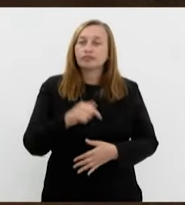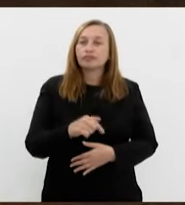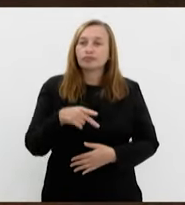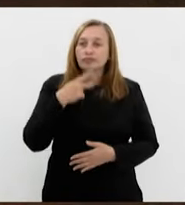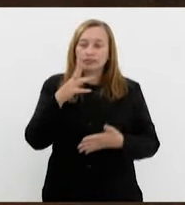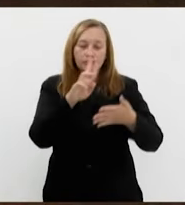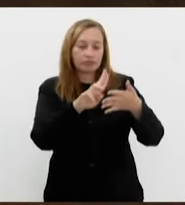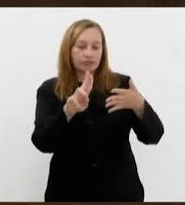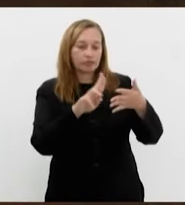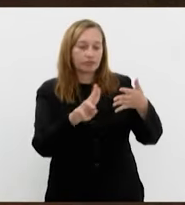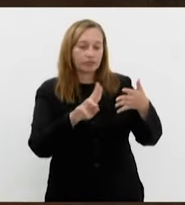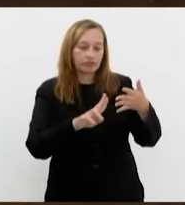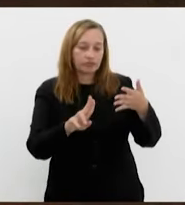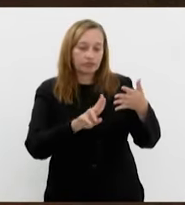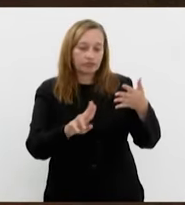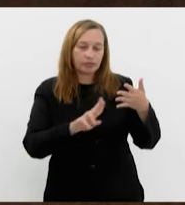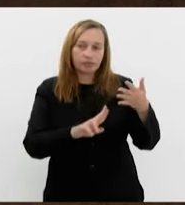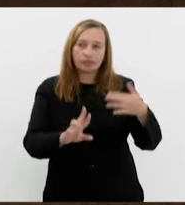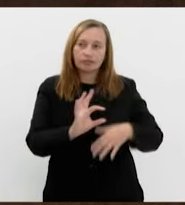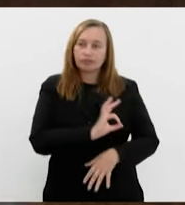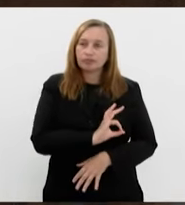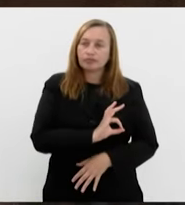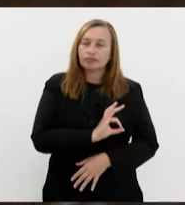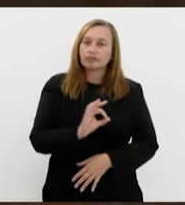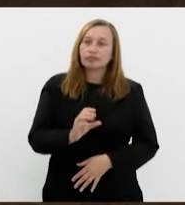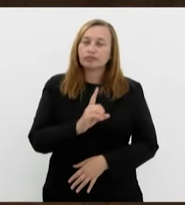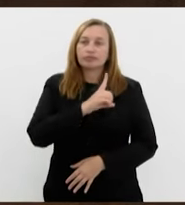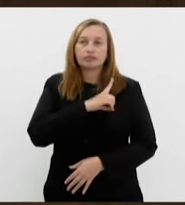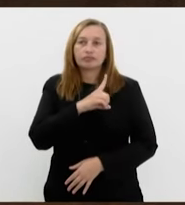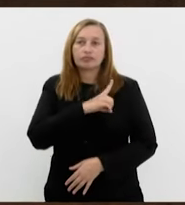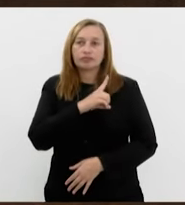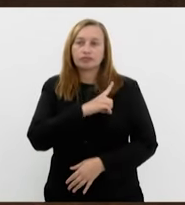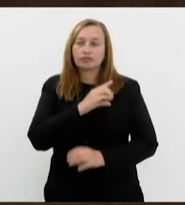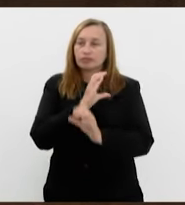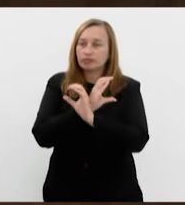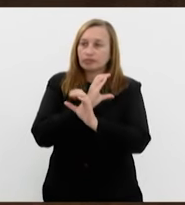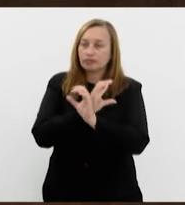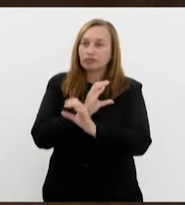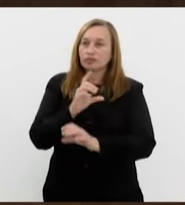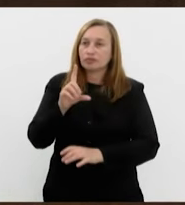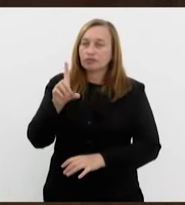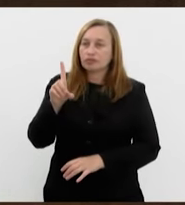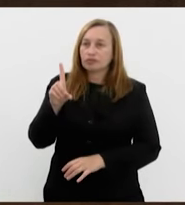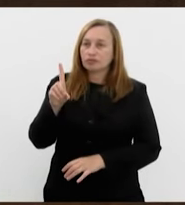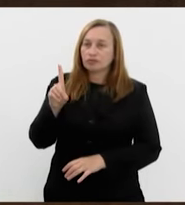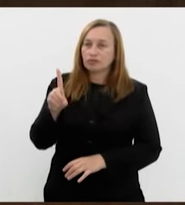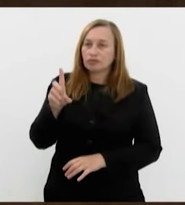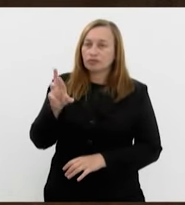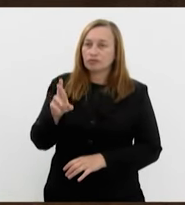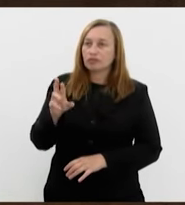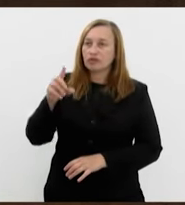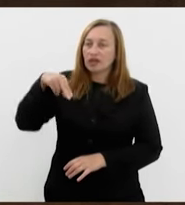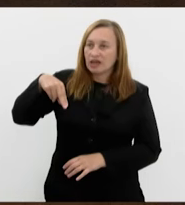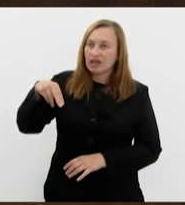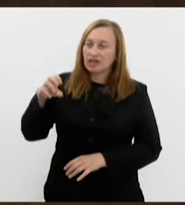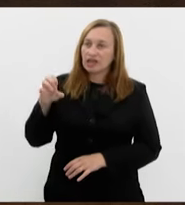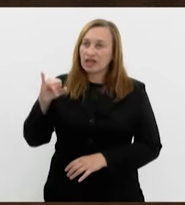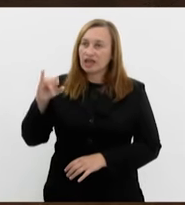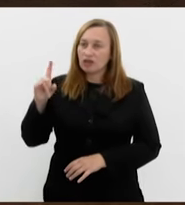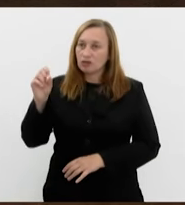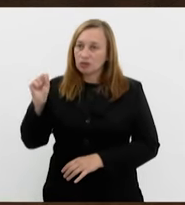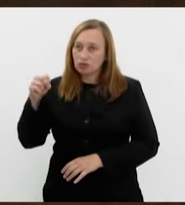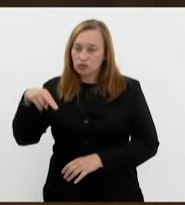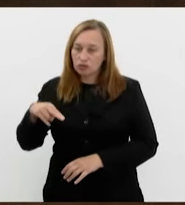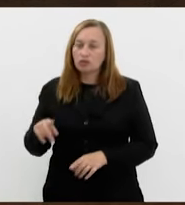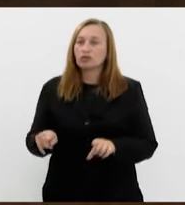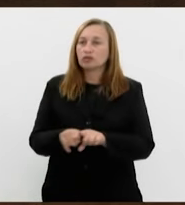nome dos policiais que estão aqui conosco, que é o delegado de Polícia Civil, Dr. Neilson dos Santos Nogueira, comissário de